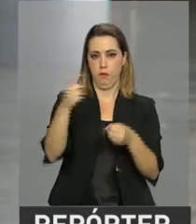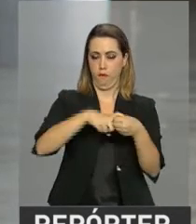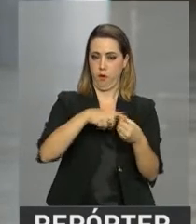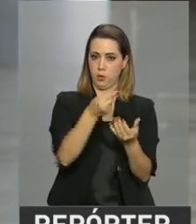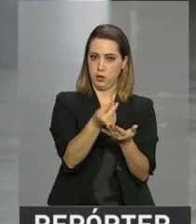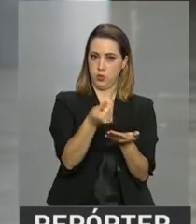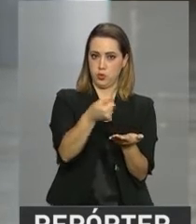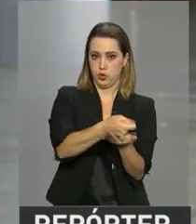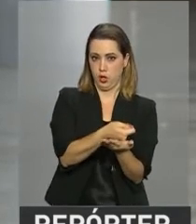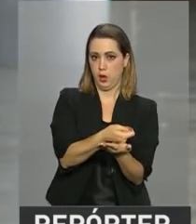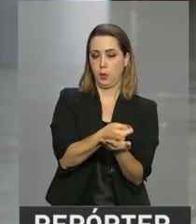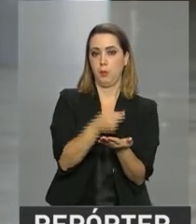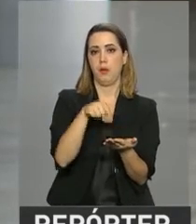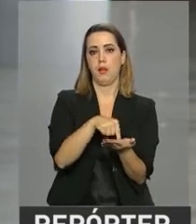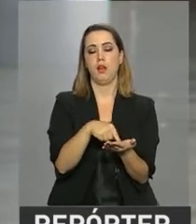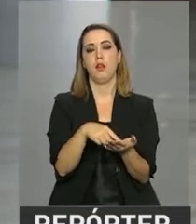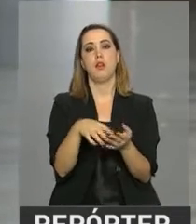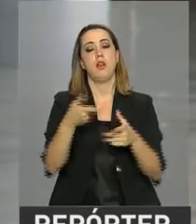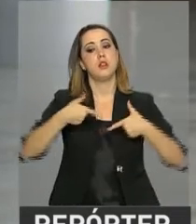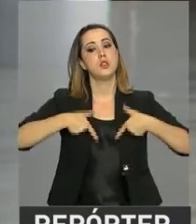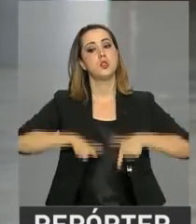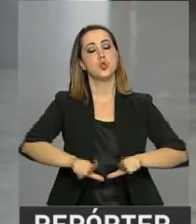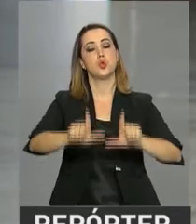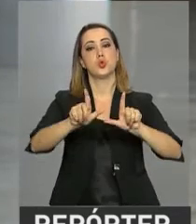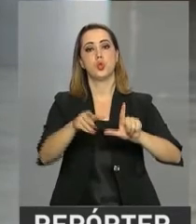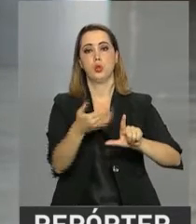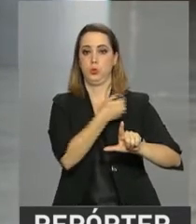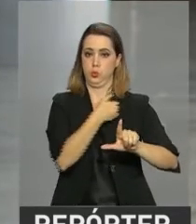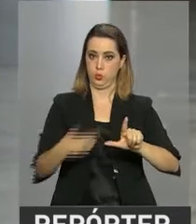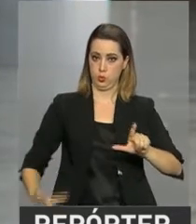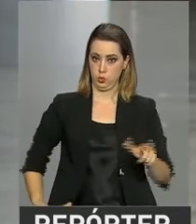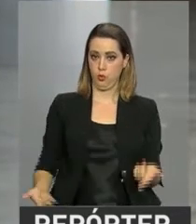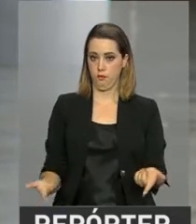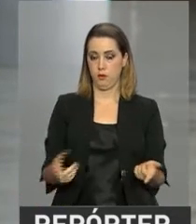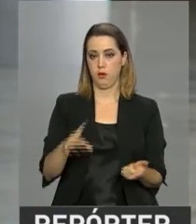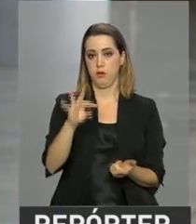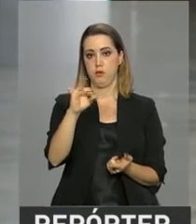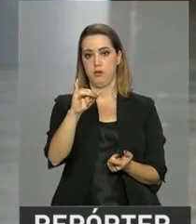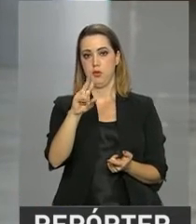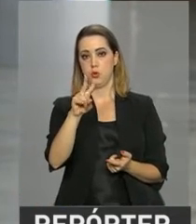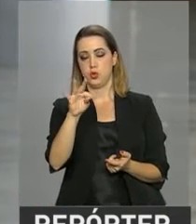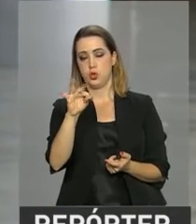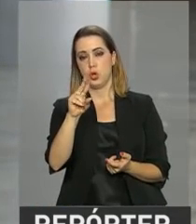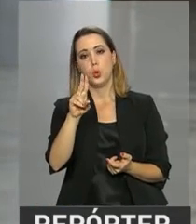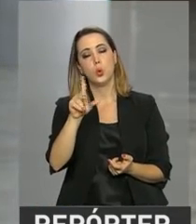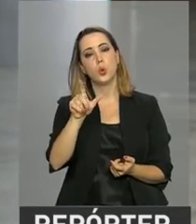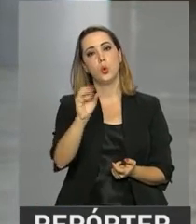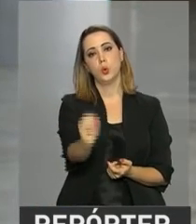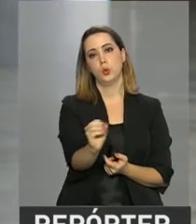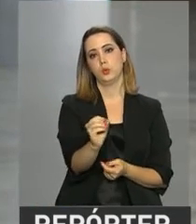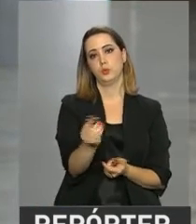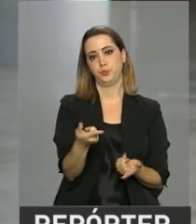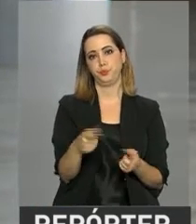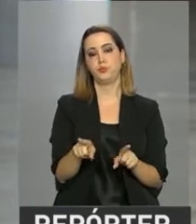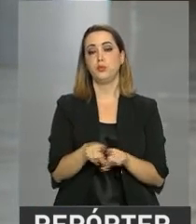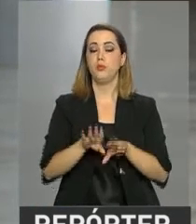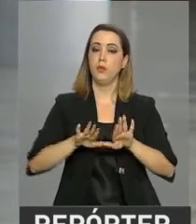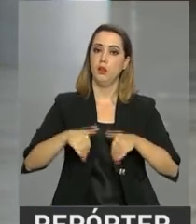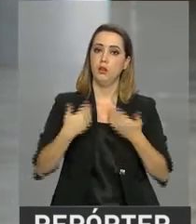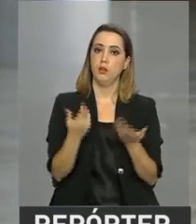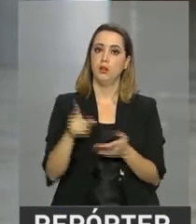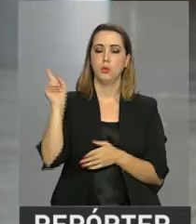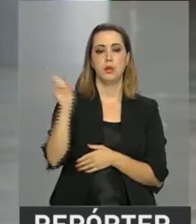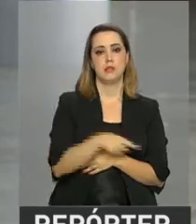em títulos públicos ao Tesouro Nacional. Caso isso ocorra, o Tesouro Nacional é orientado a cancelar